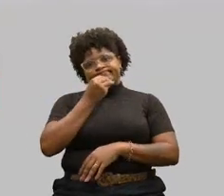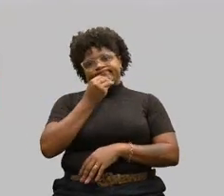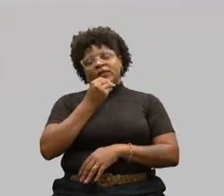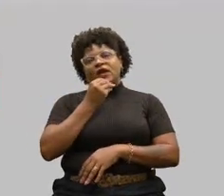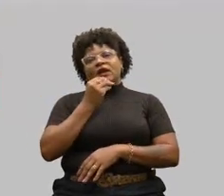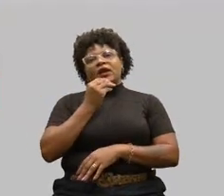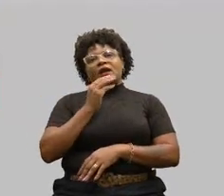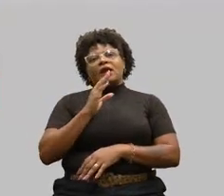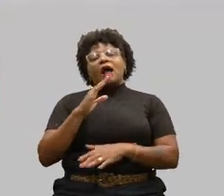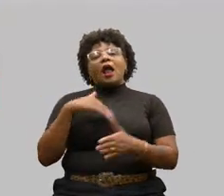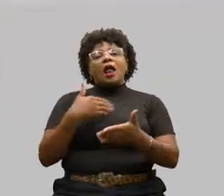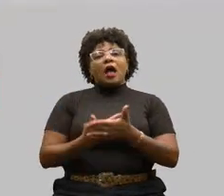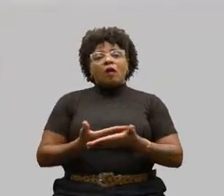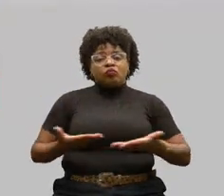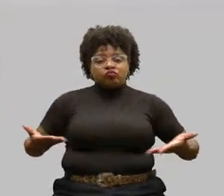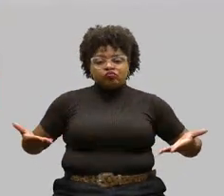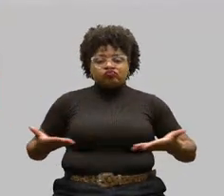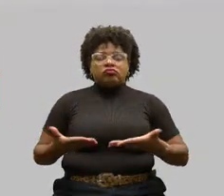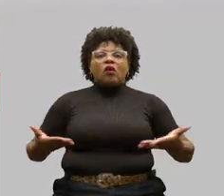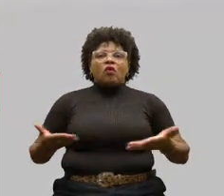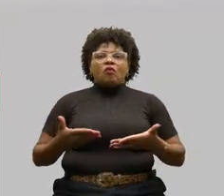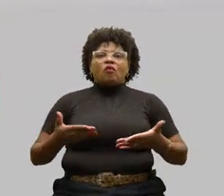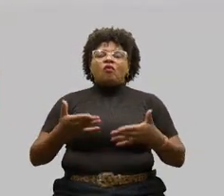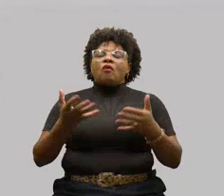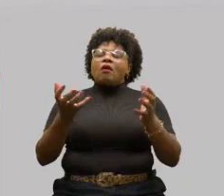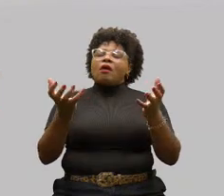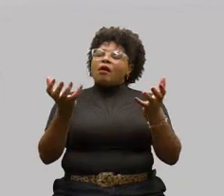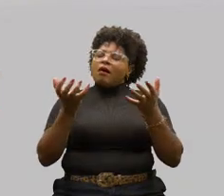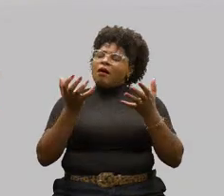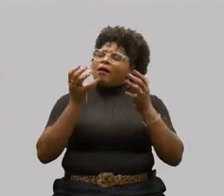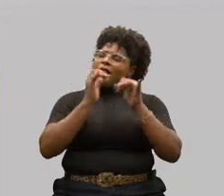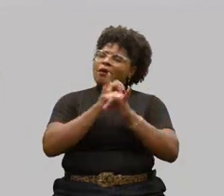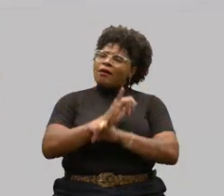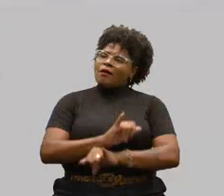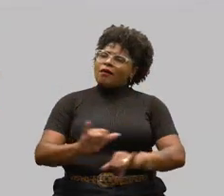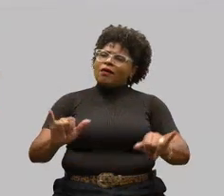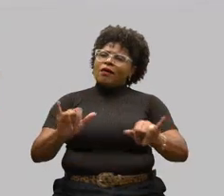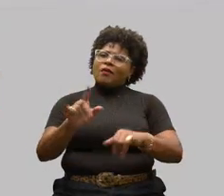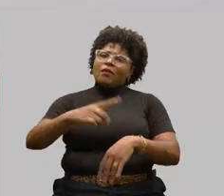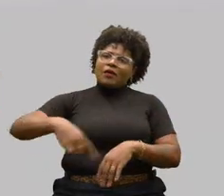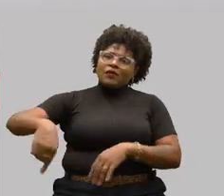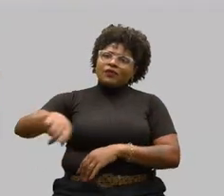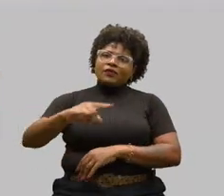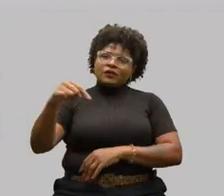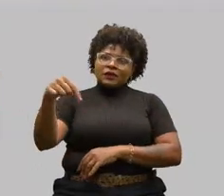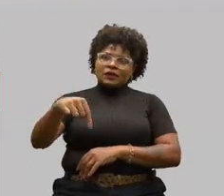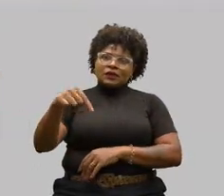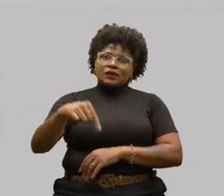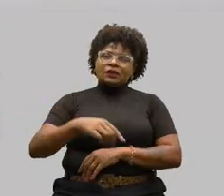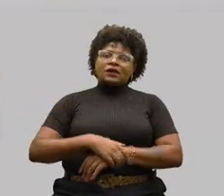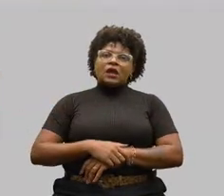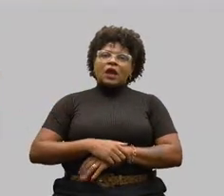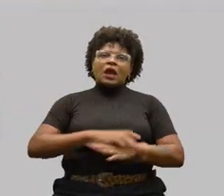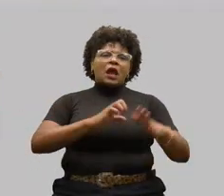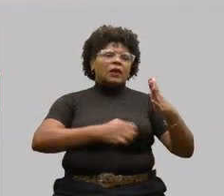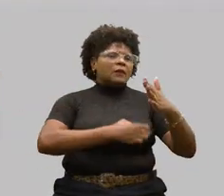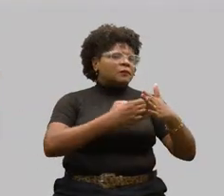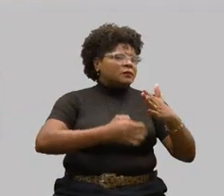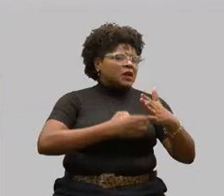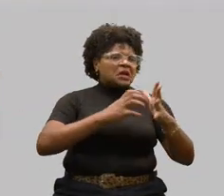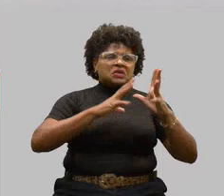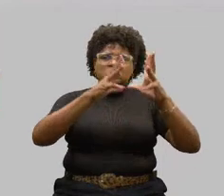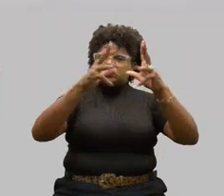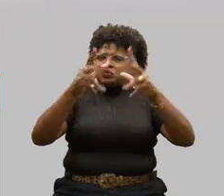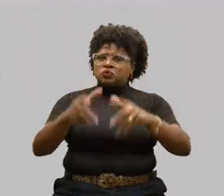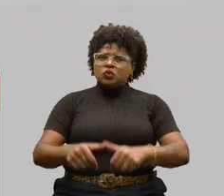e quero dizer para todas as mães todas as pessoas quer dizer para os empresários as empresas todas